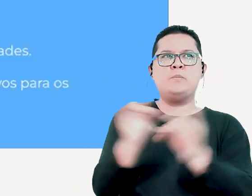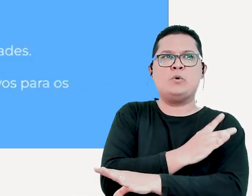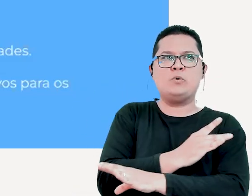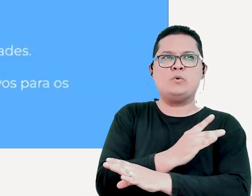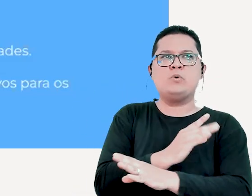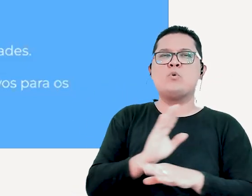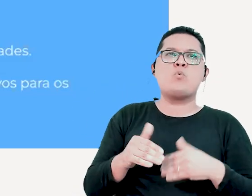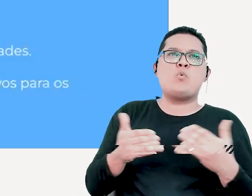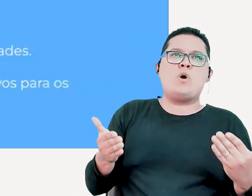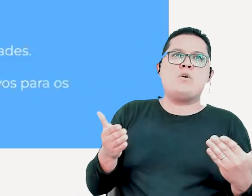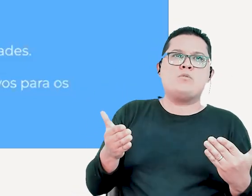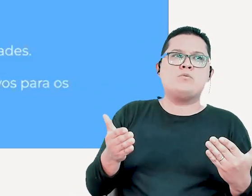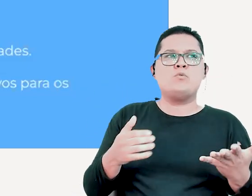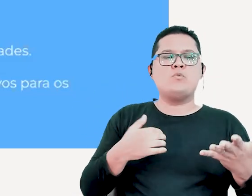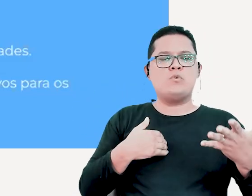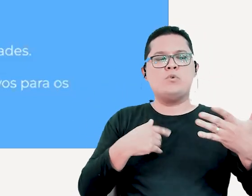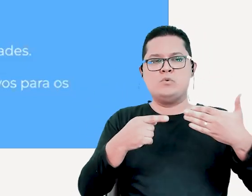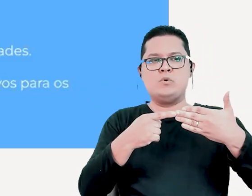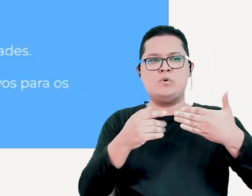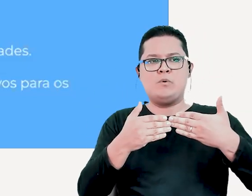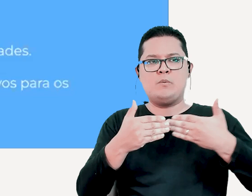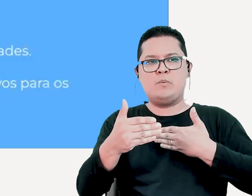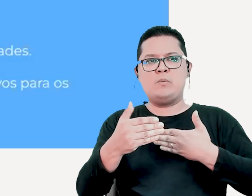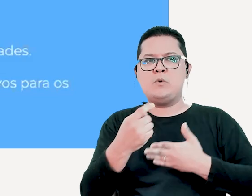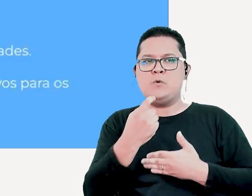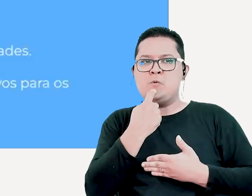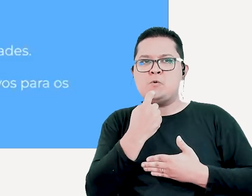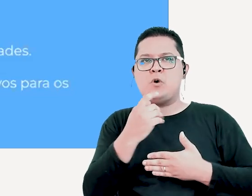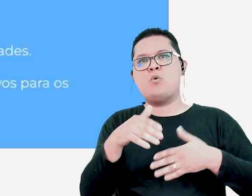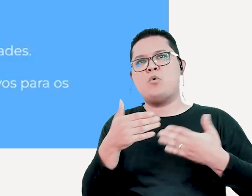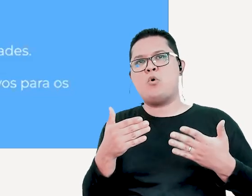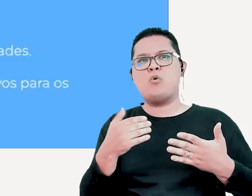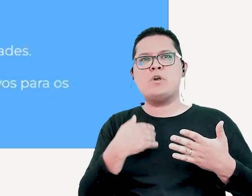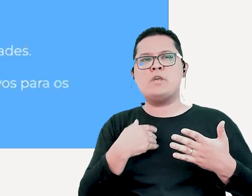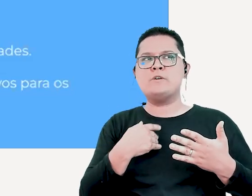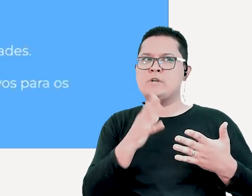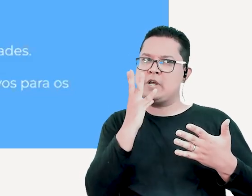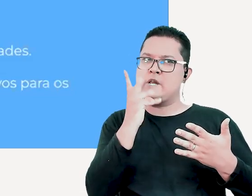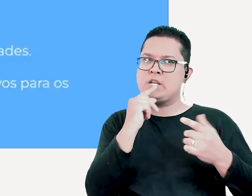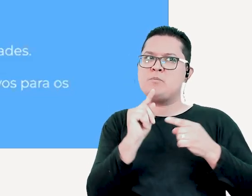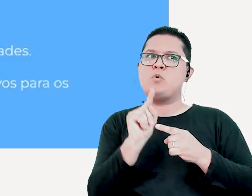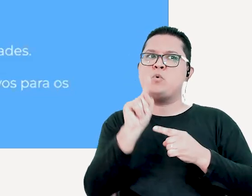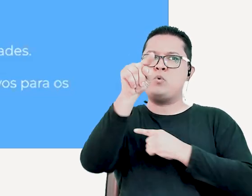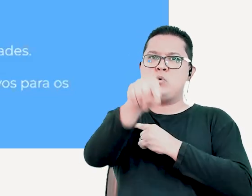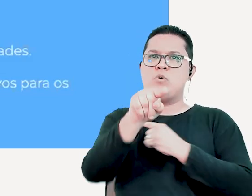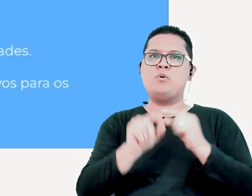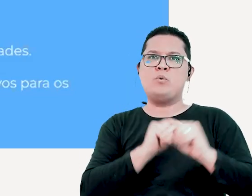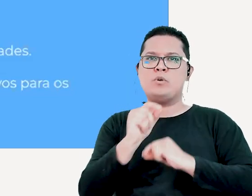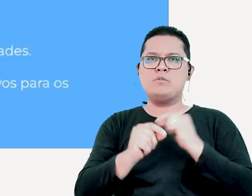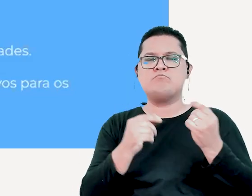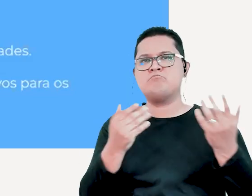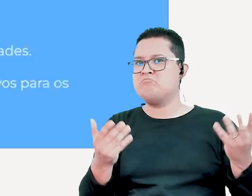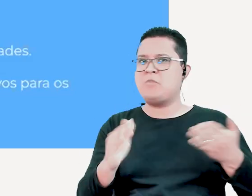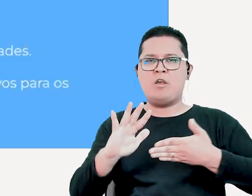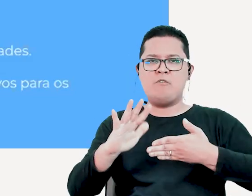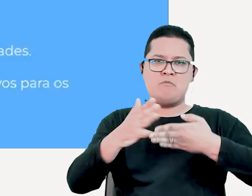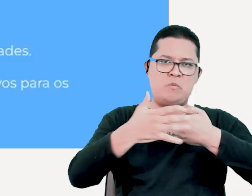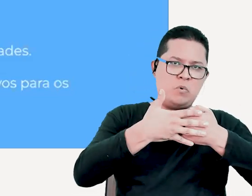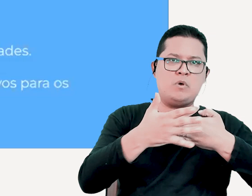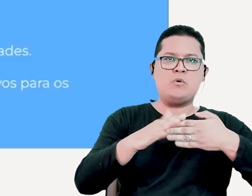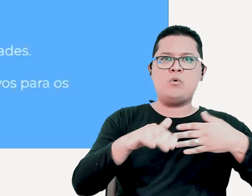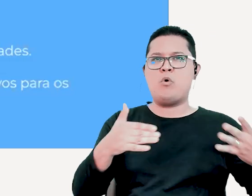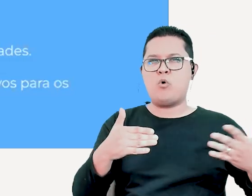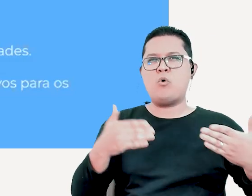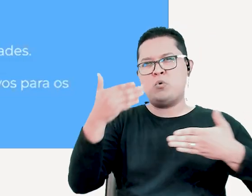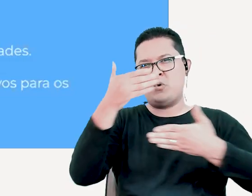desses frameworks ou até em uma apresentação de PPT, você consegue ter uma visão ampla do que você